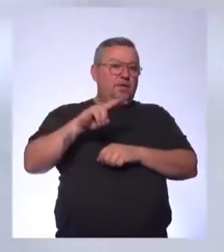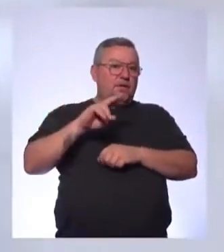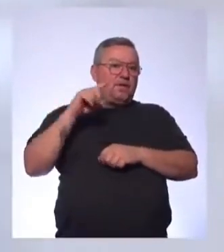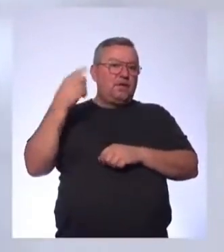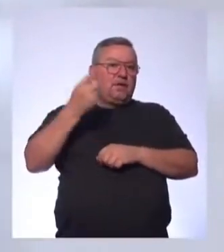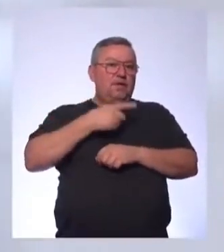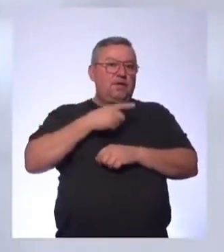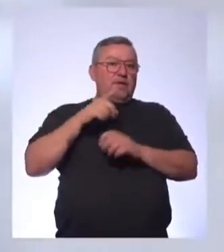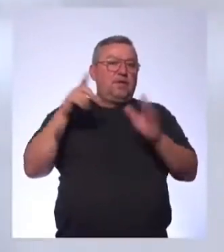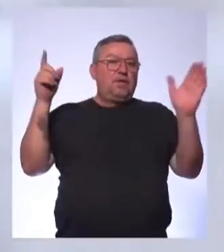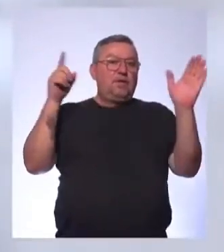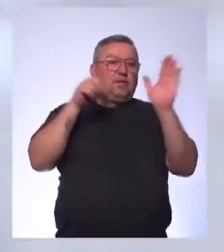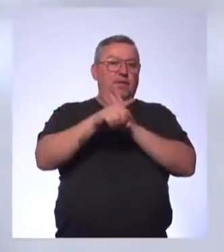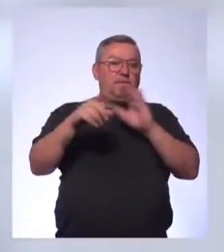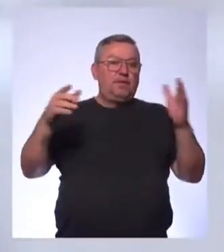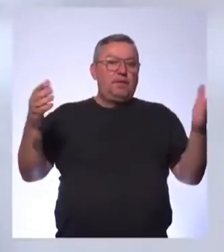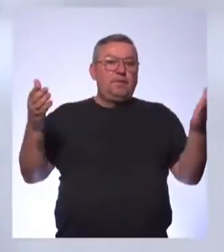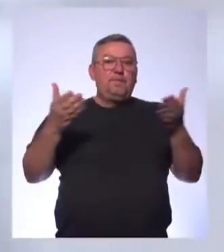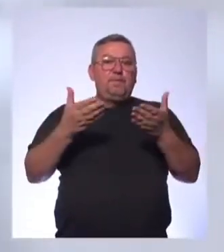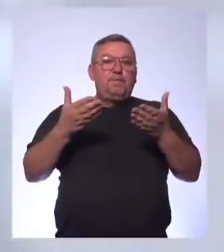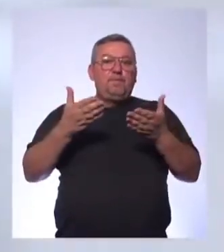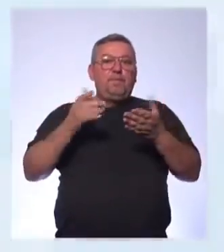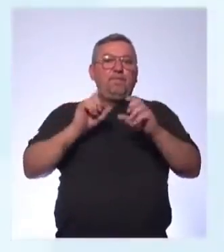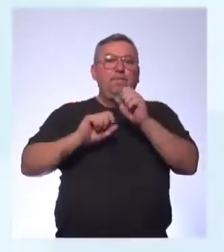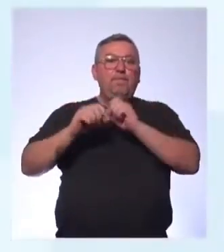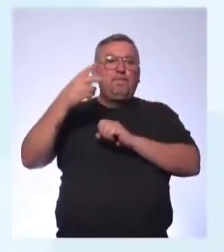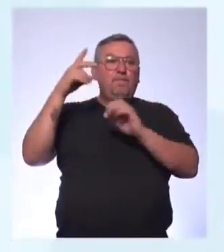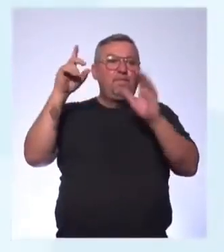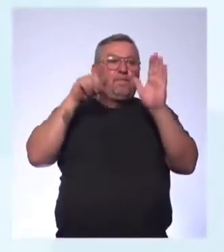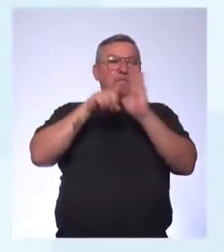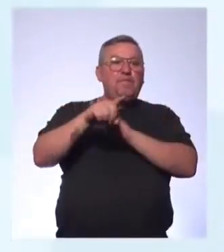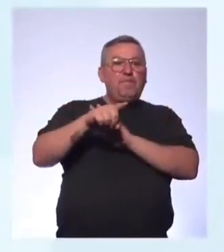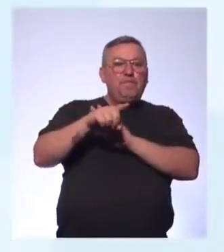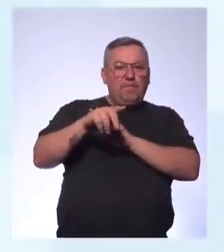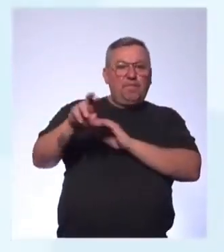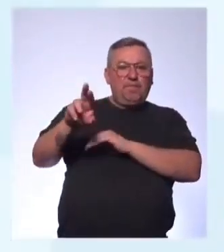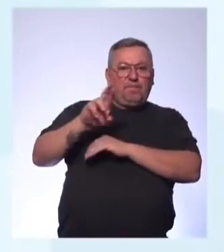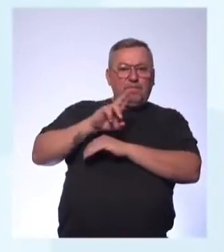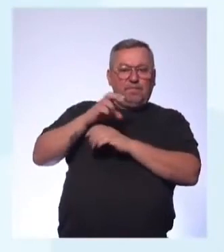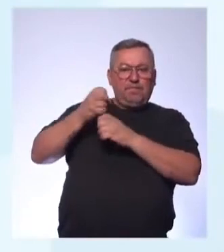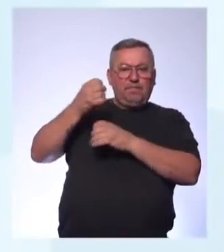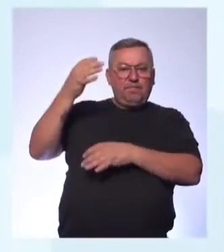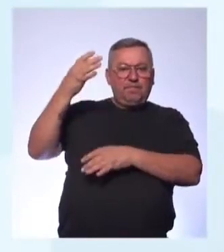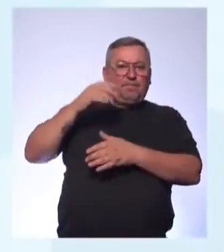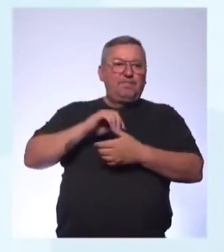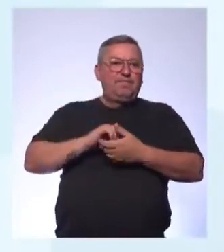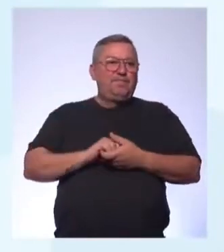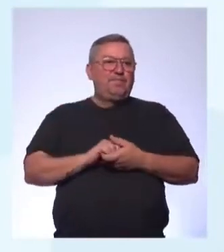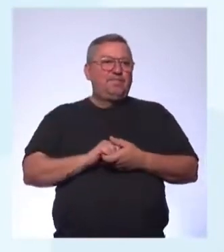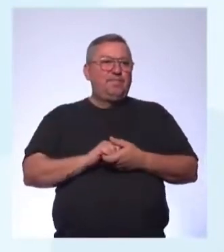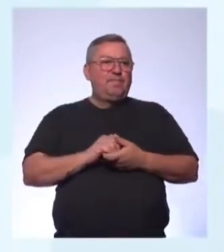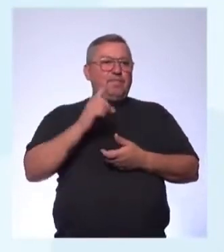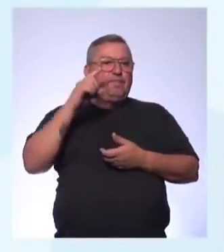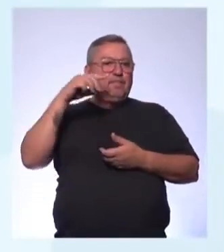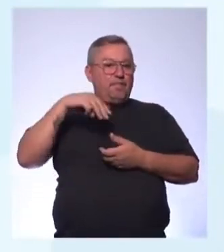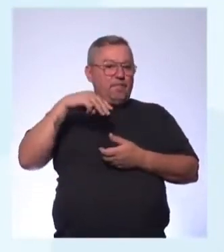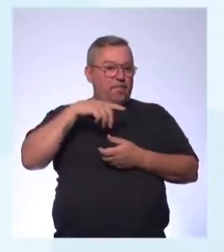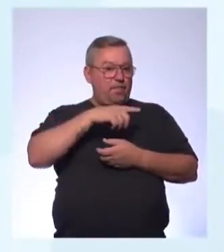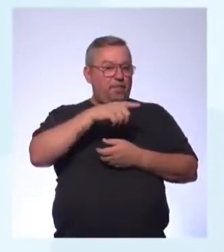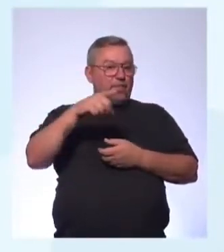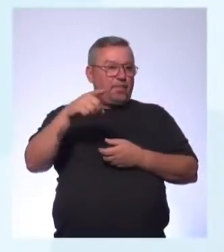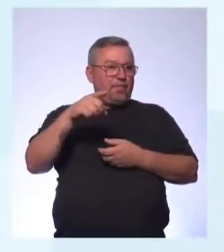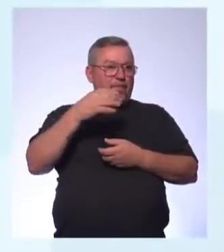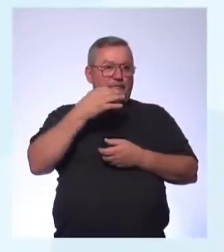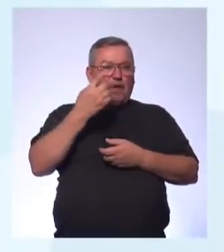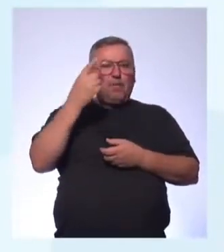Nós vamos para a pergunta agora. Quais são as 2 perguntas que vocês irão responder no chat? Eu vou dar 1 minutinho para vocês. Acho que